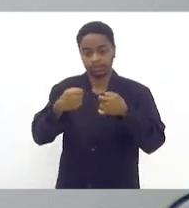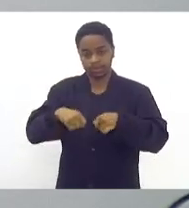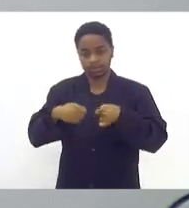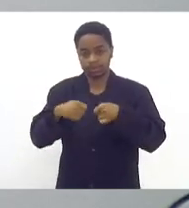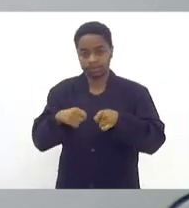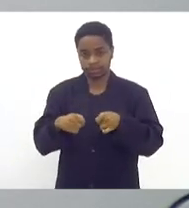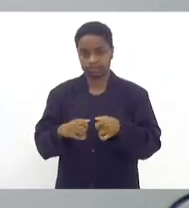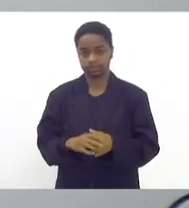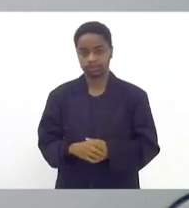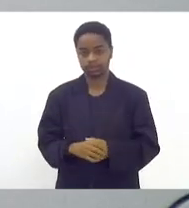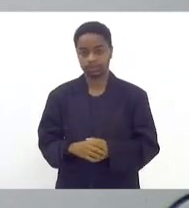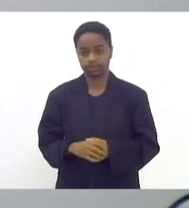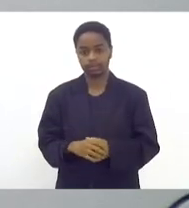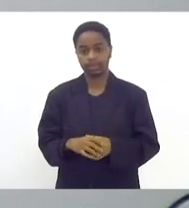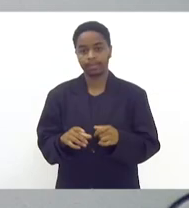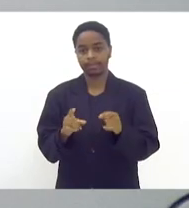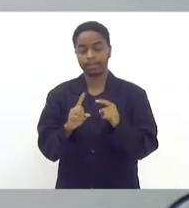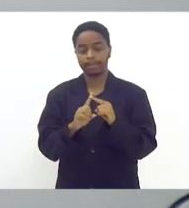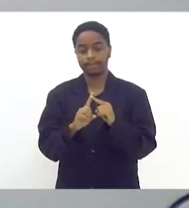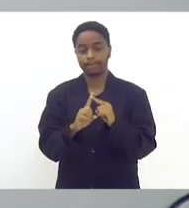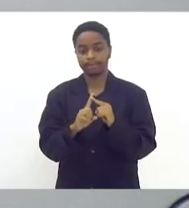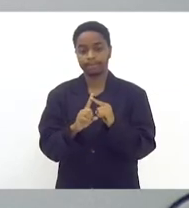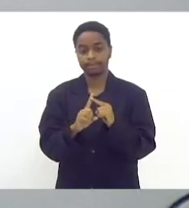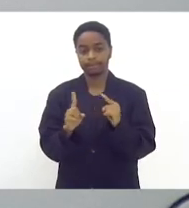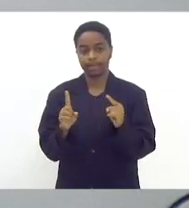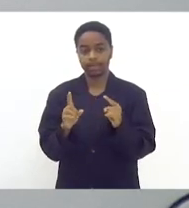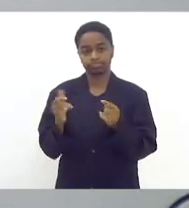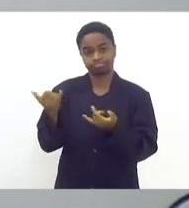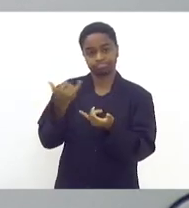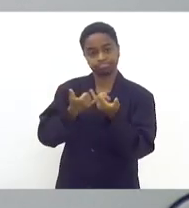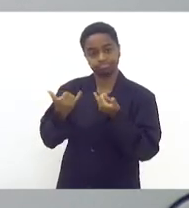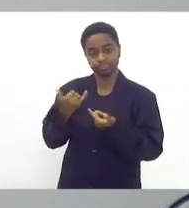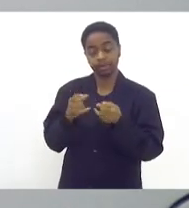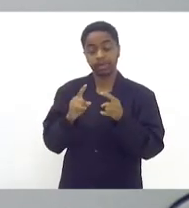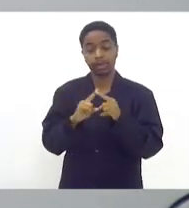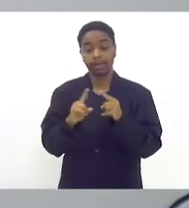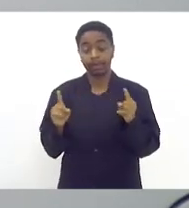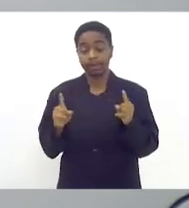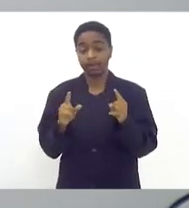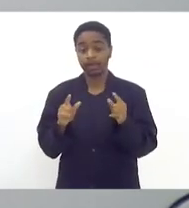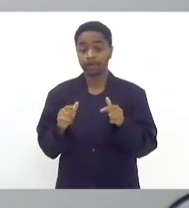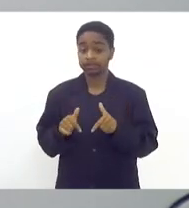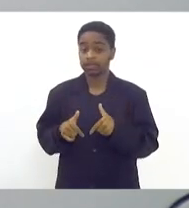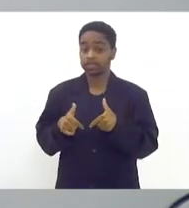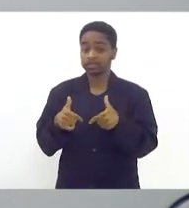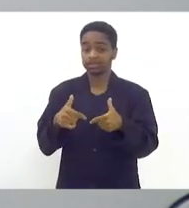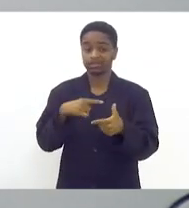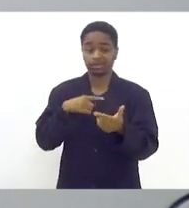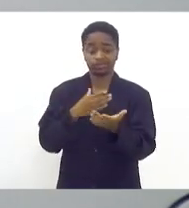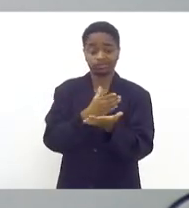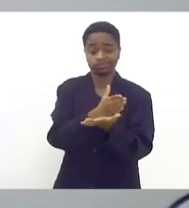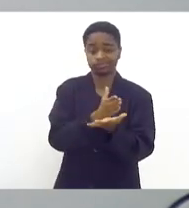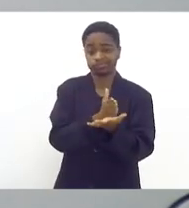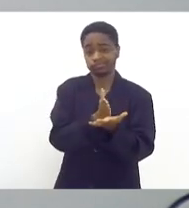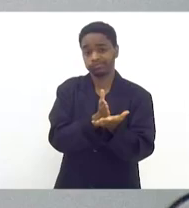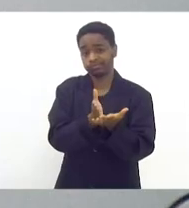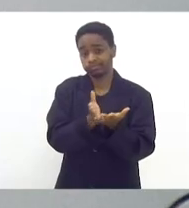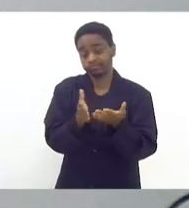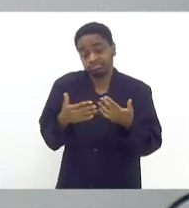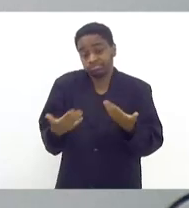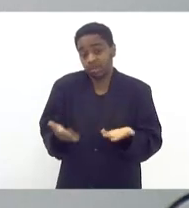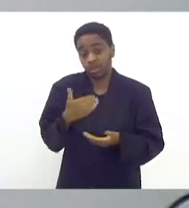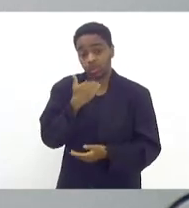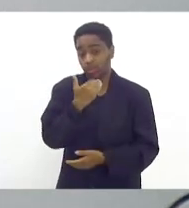intervenções Ou pelo menos que nos chegam e essas intervenções elas são múltiplas então não